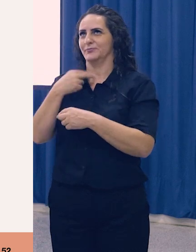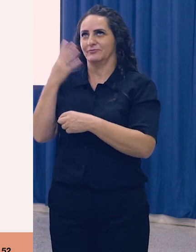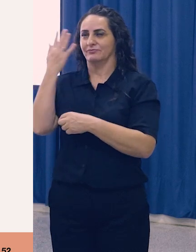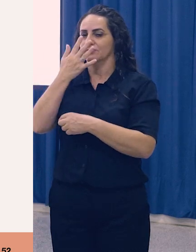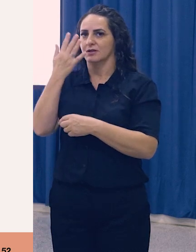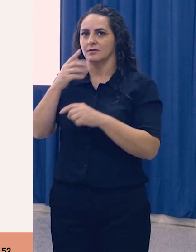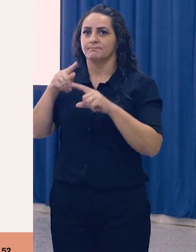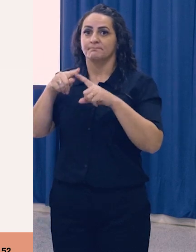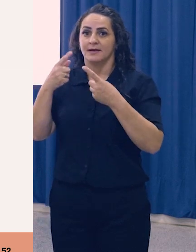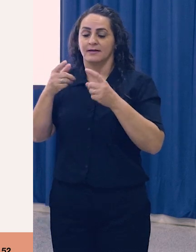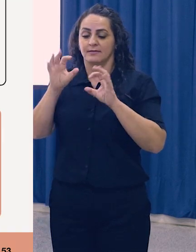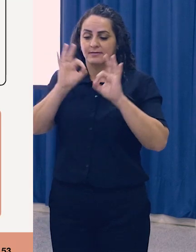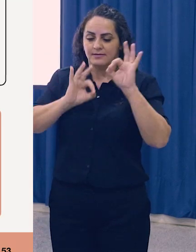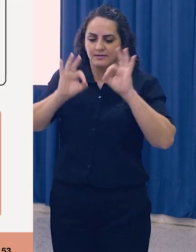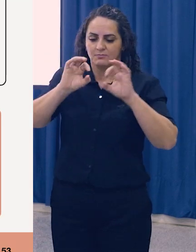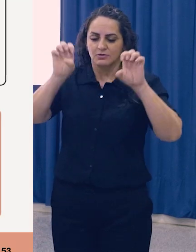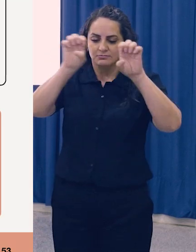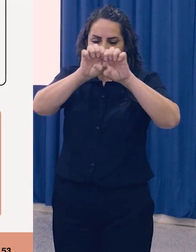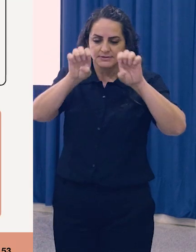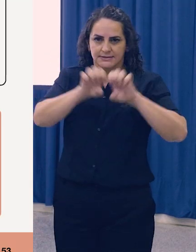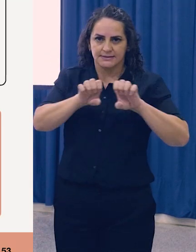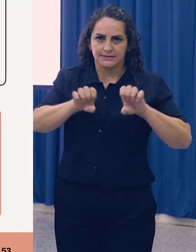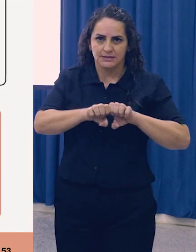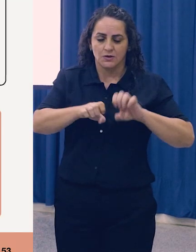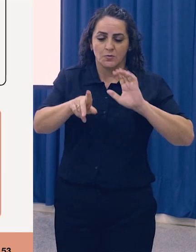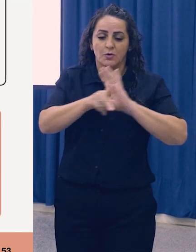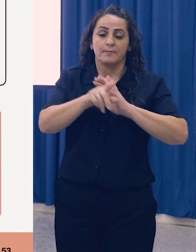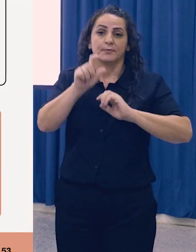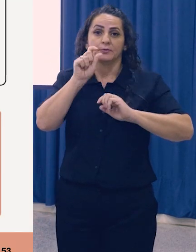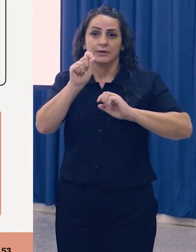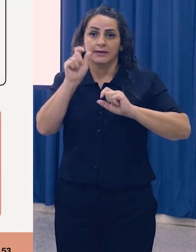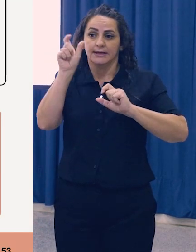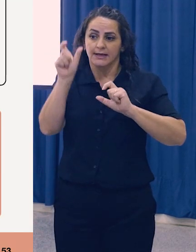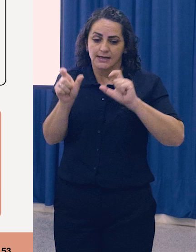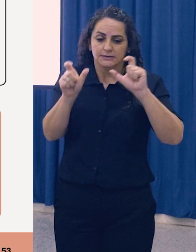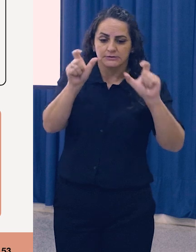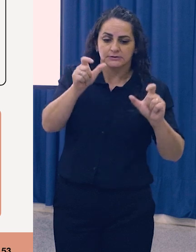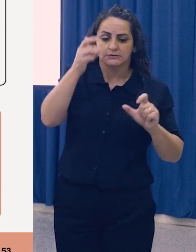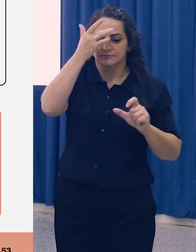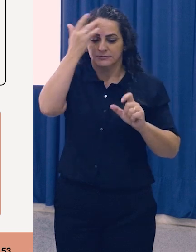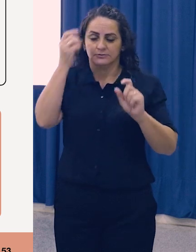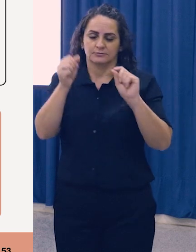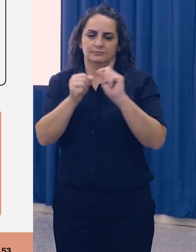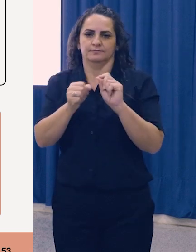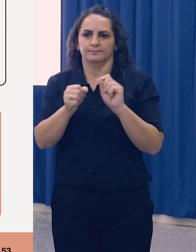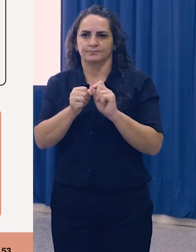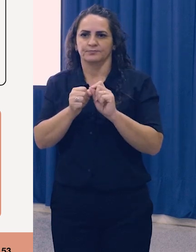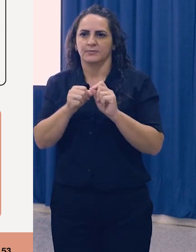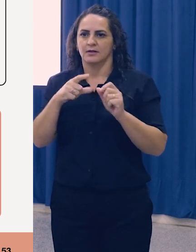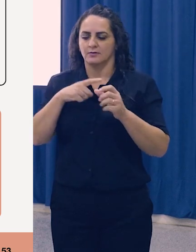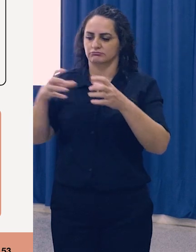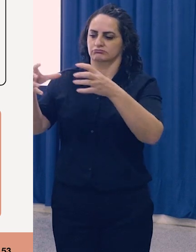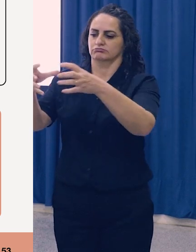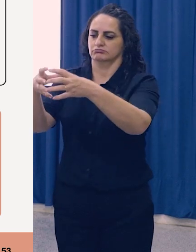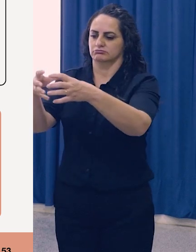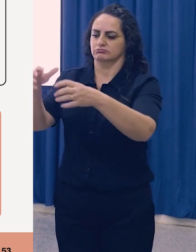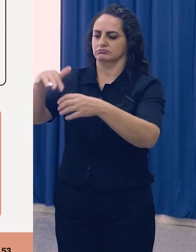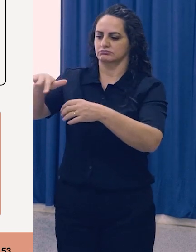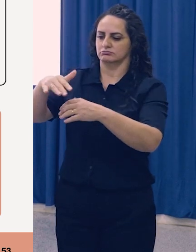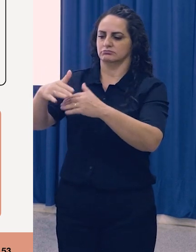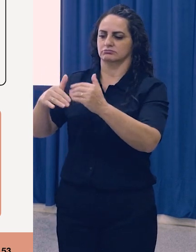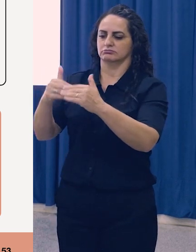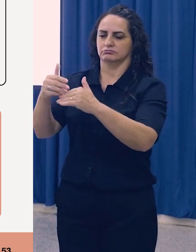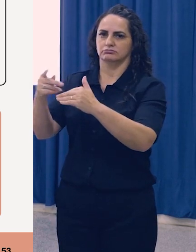uma estrutura de funções dentro do cinema. Então, a gente tem as várias equipes, né?